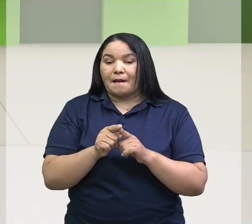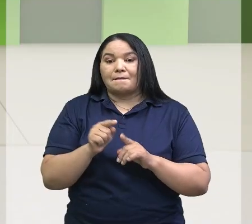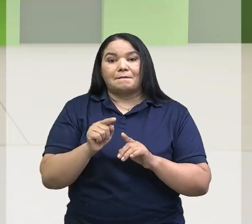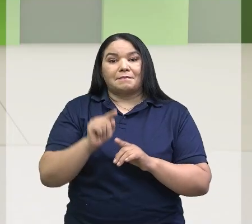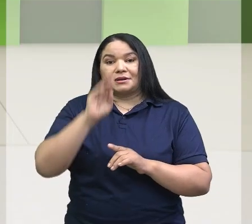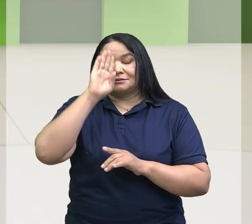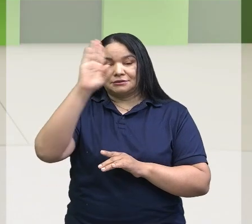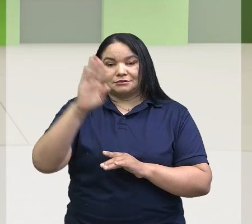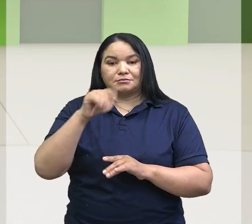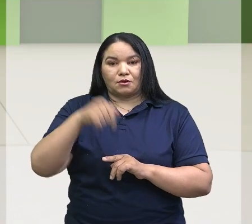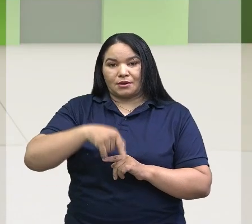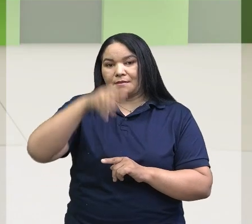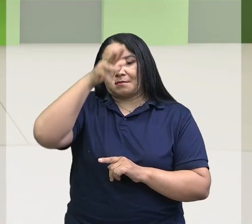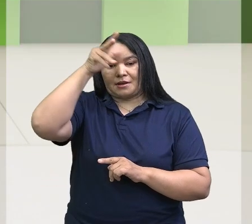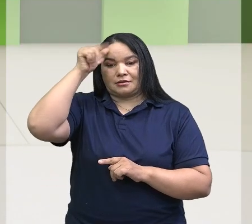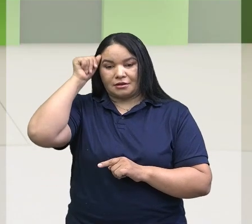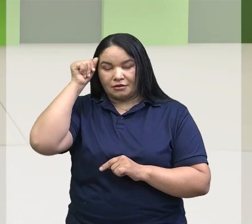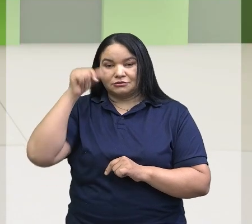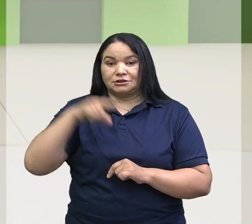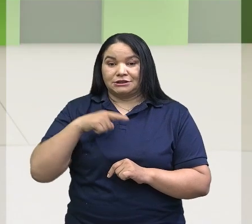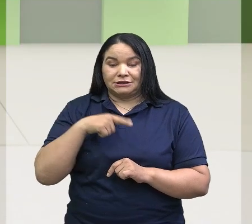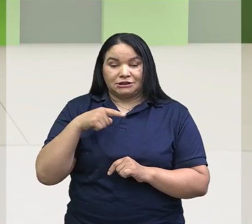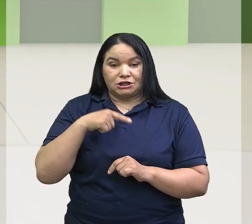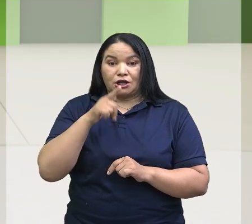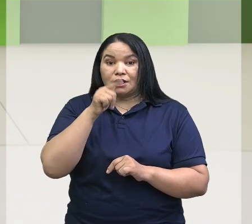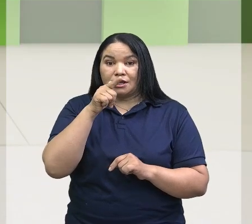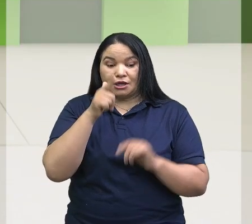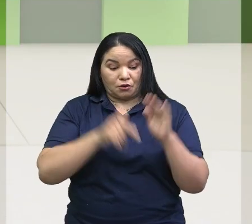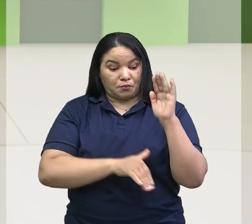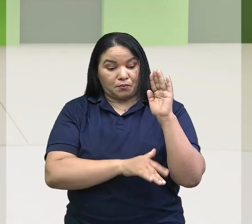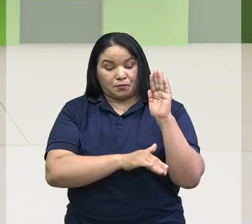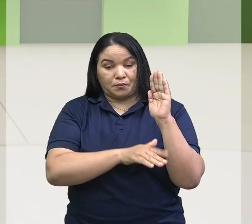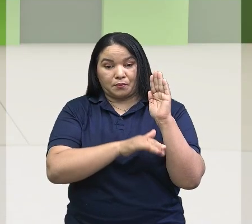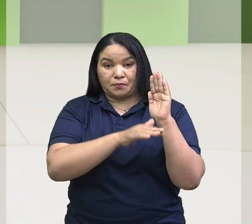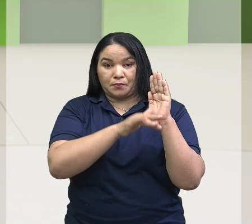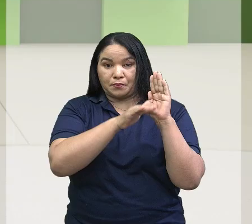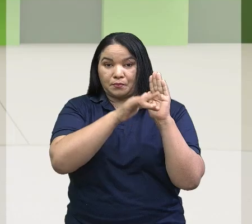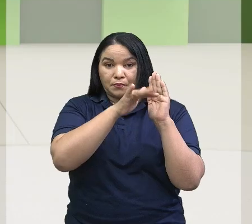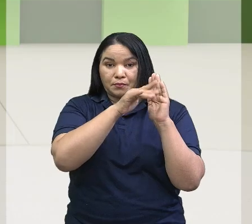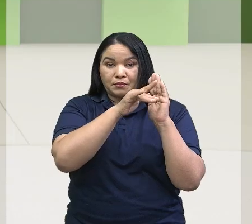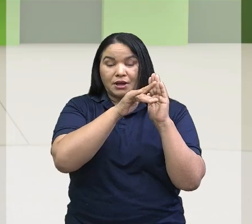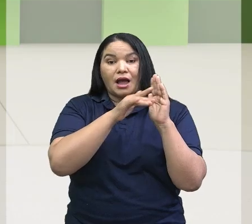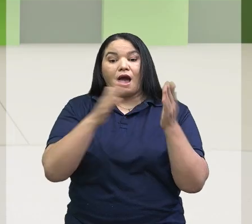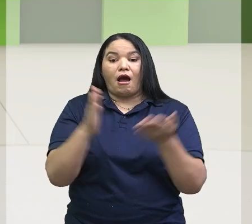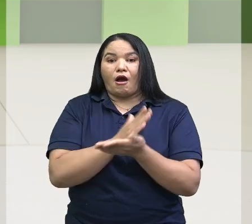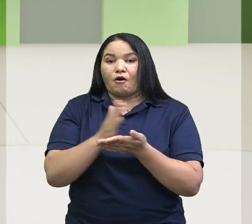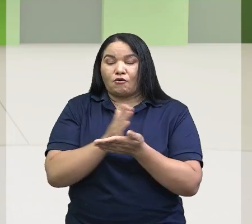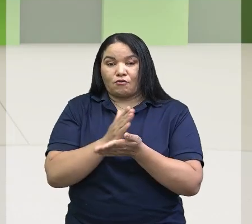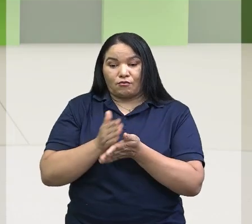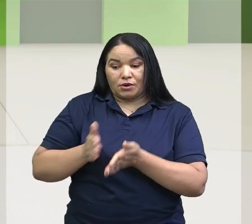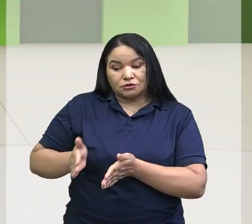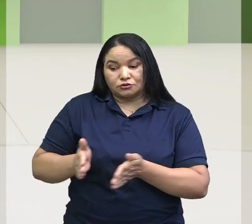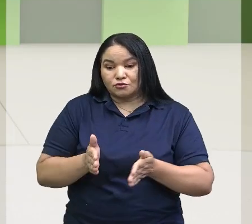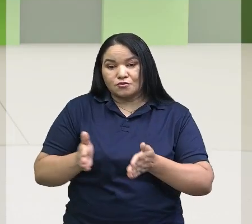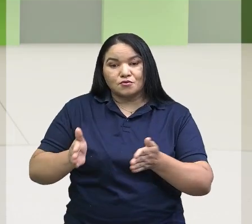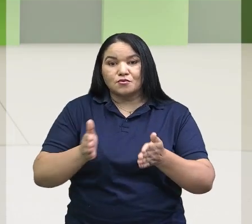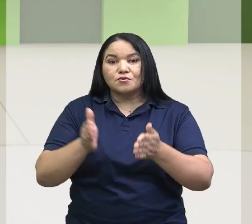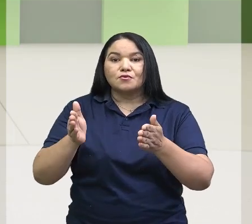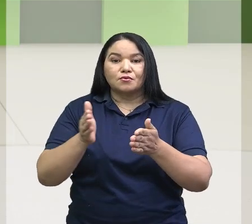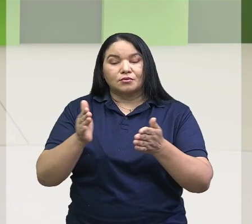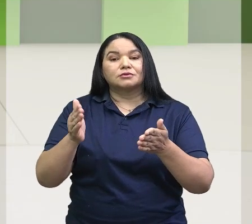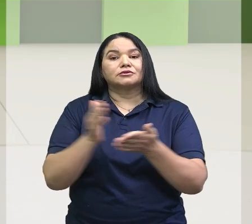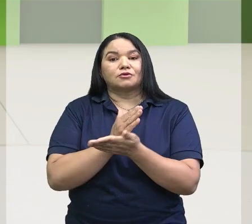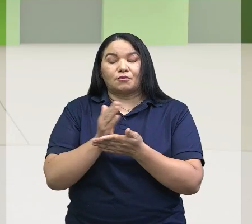capital Manaus. Quando nós temos a cheia dos rios, a água dos rios ela invade algumas regiões, né, alguns